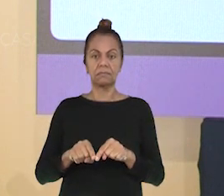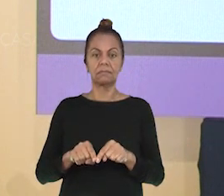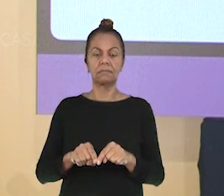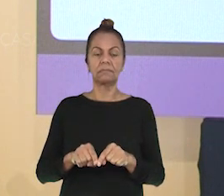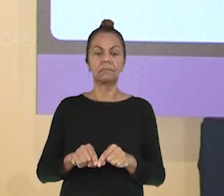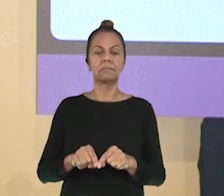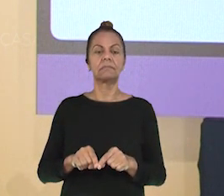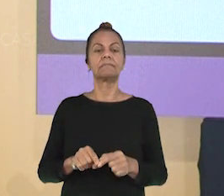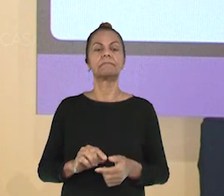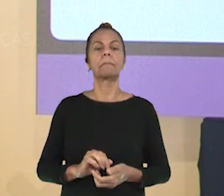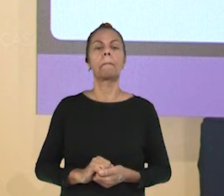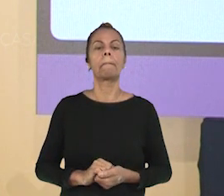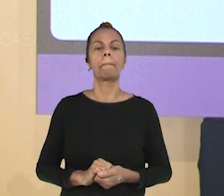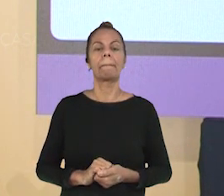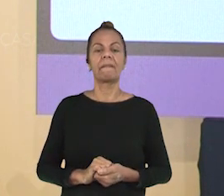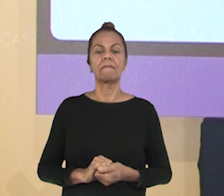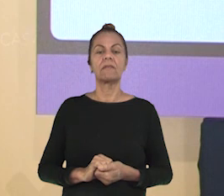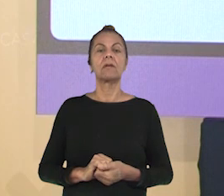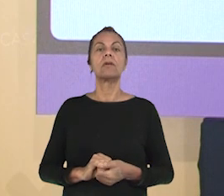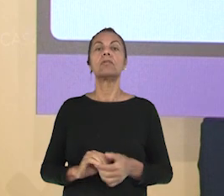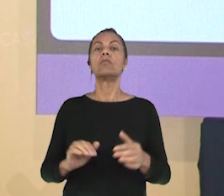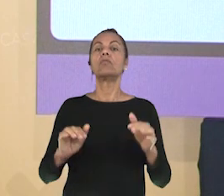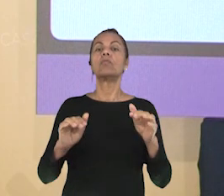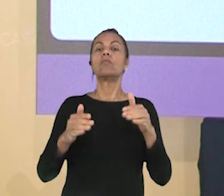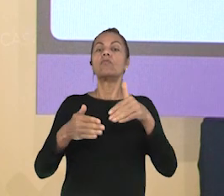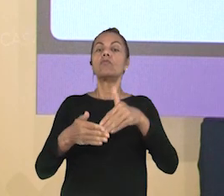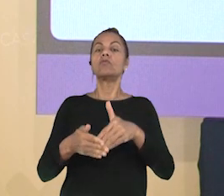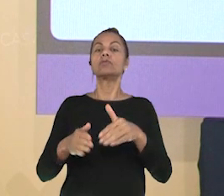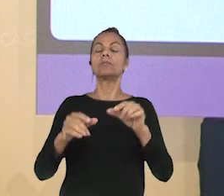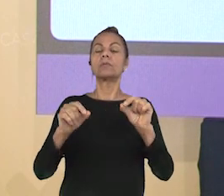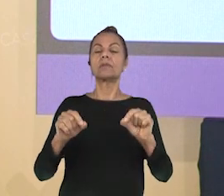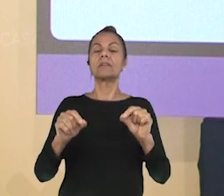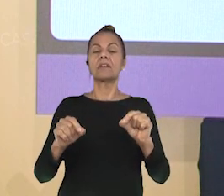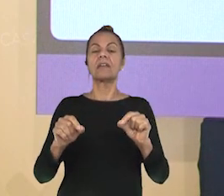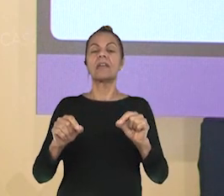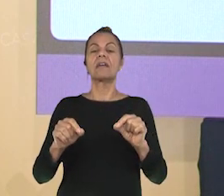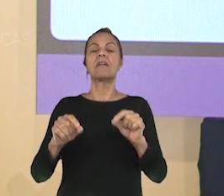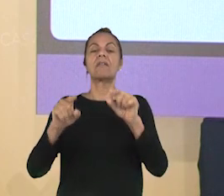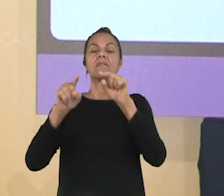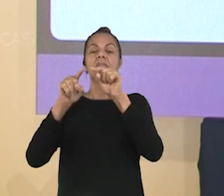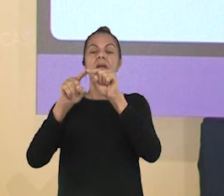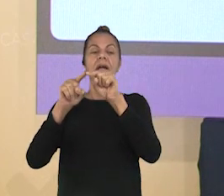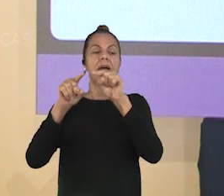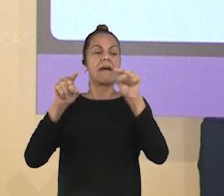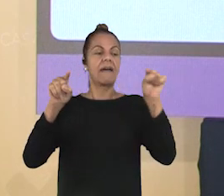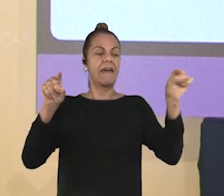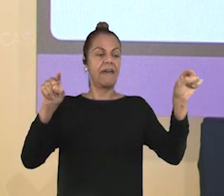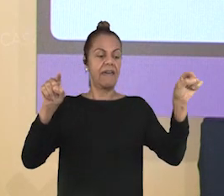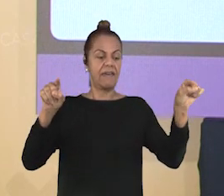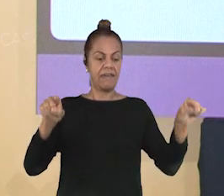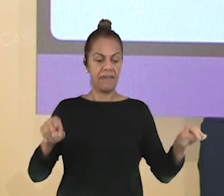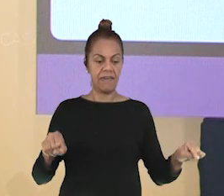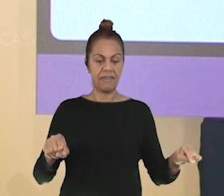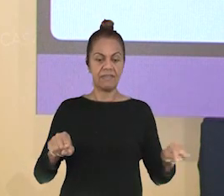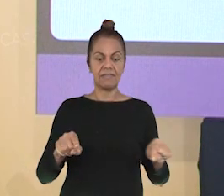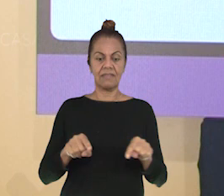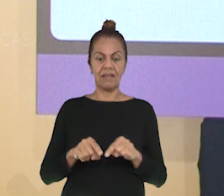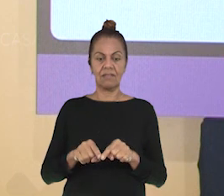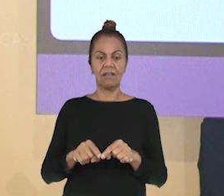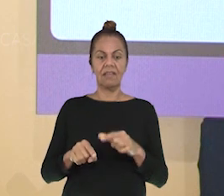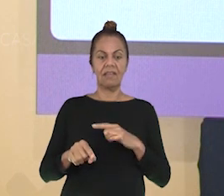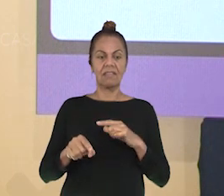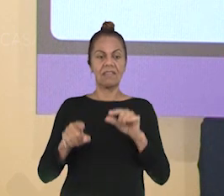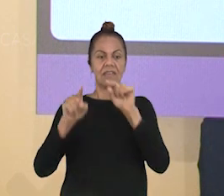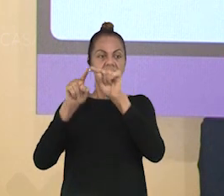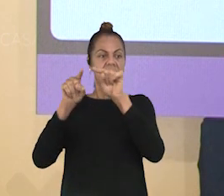que ele possui a medida de todos os seus lados iguais. E o último é um retângulo, já que ele possui